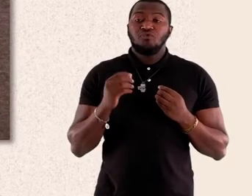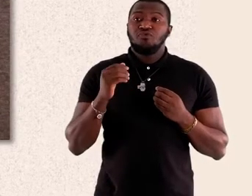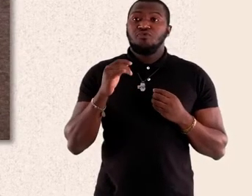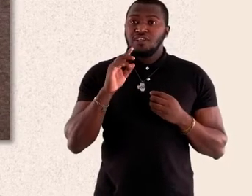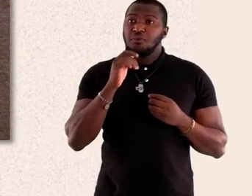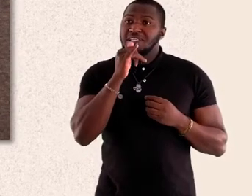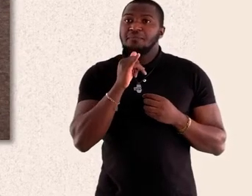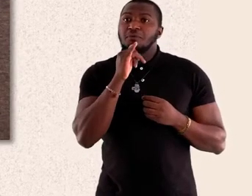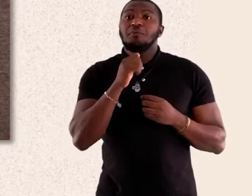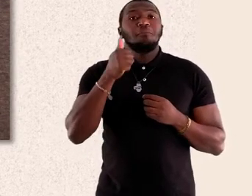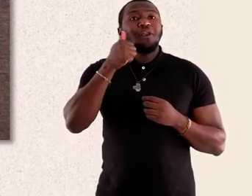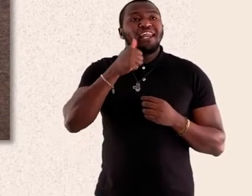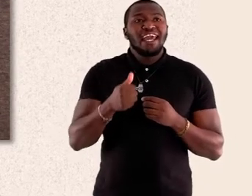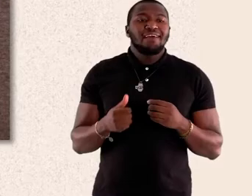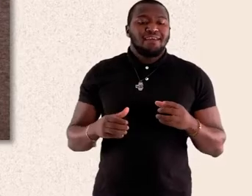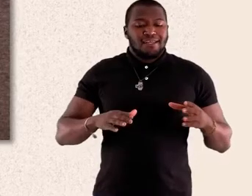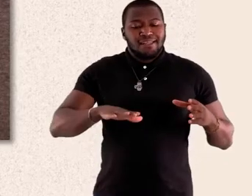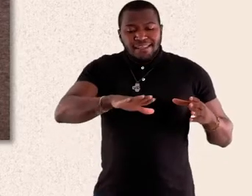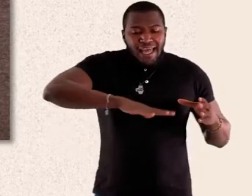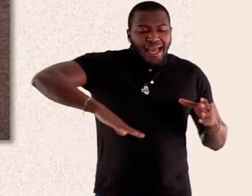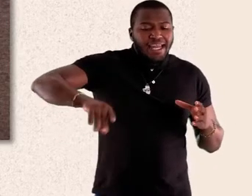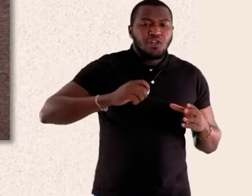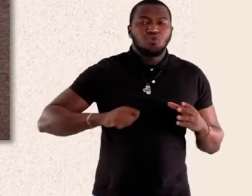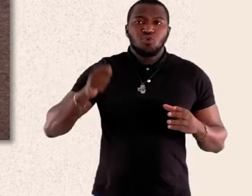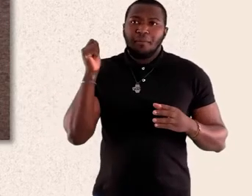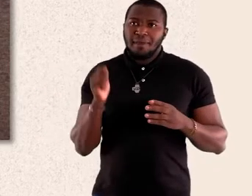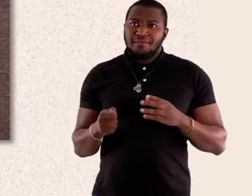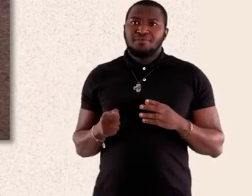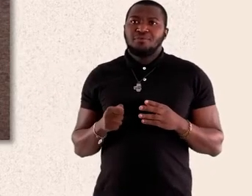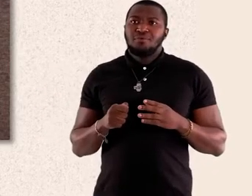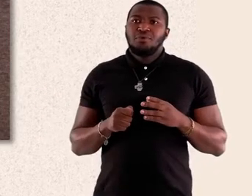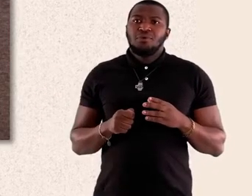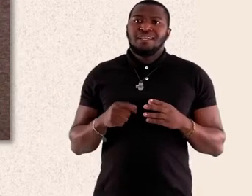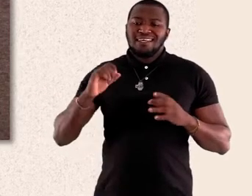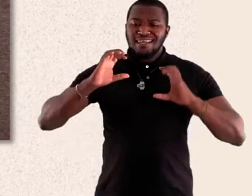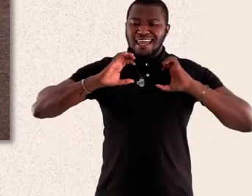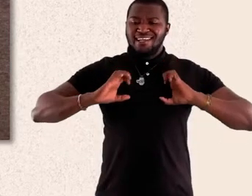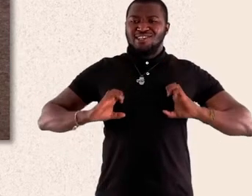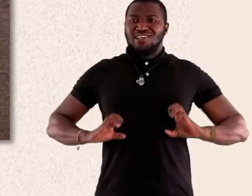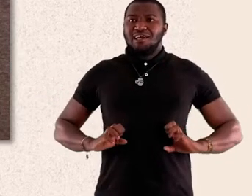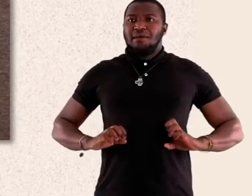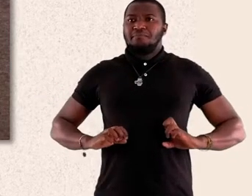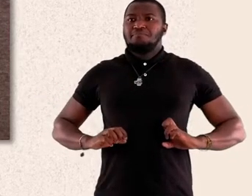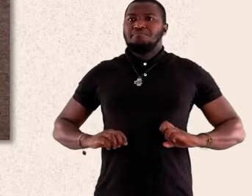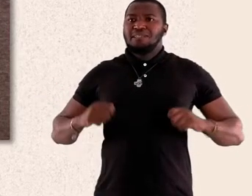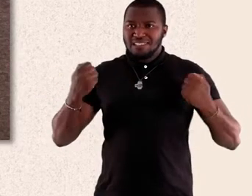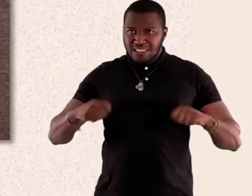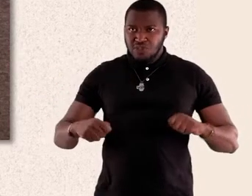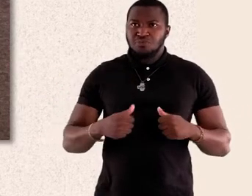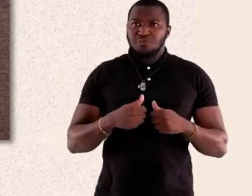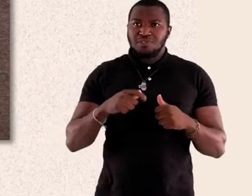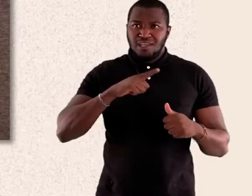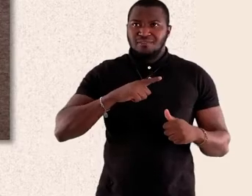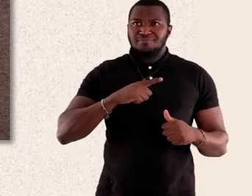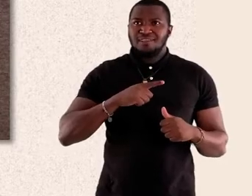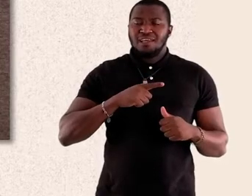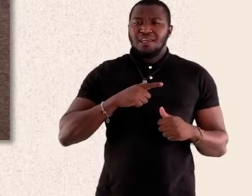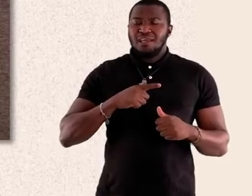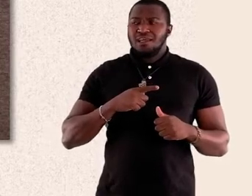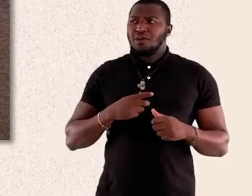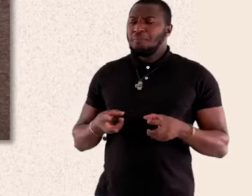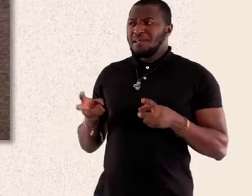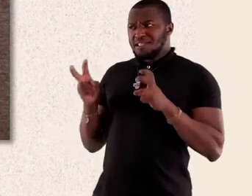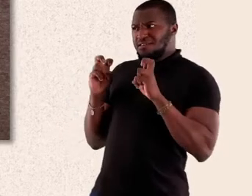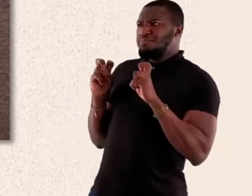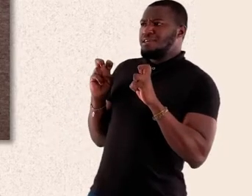que foi o espaço que eu falei né uma mulher não juro Qual que é a ética feminina que tá ali no júri e eu percebi